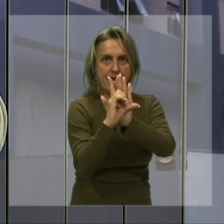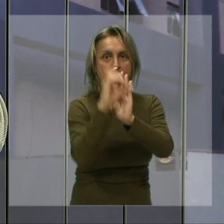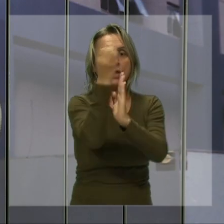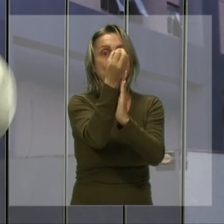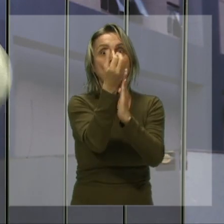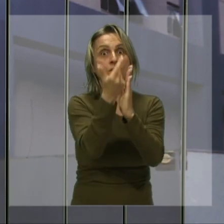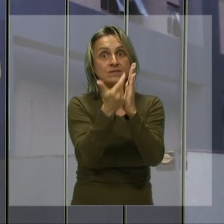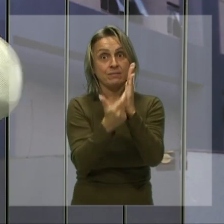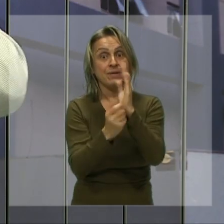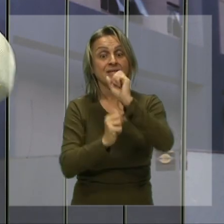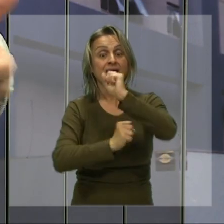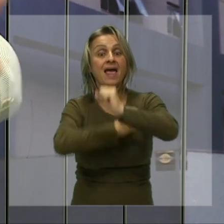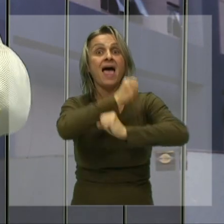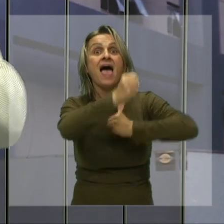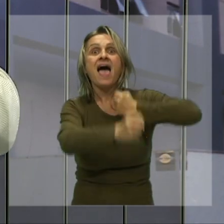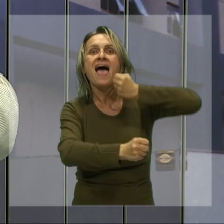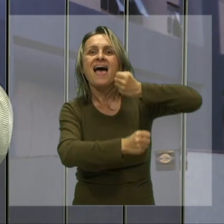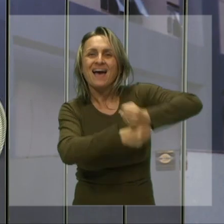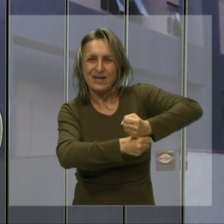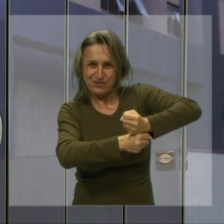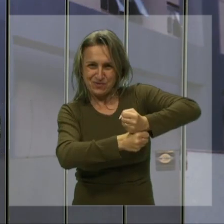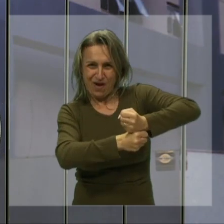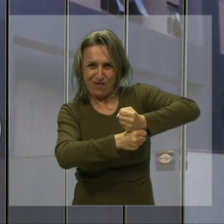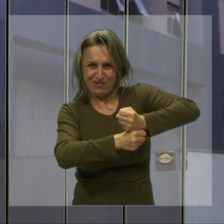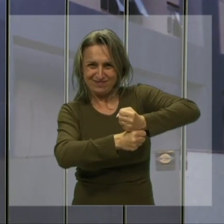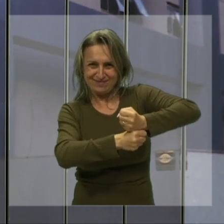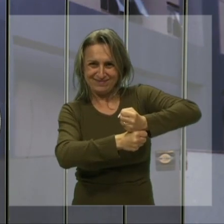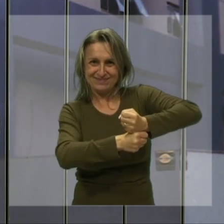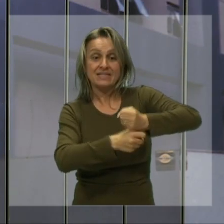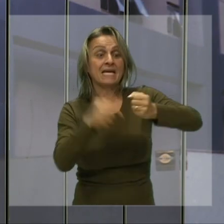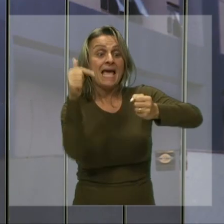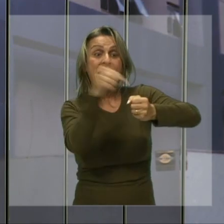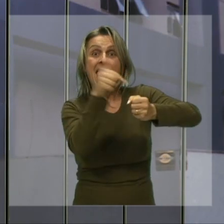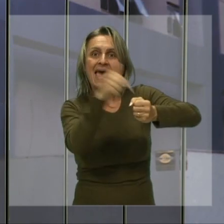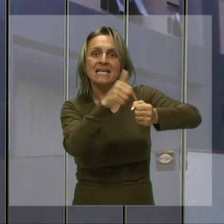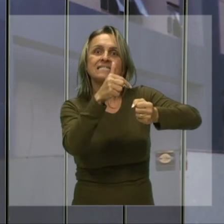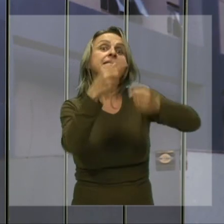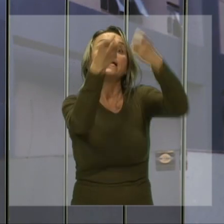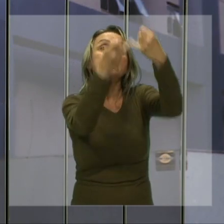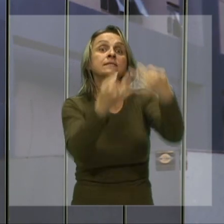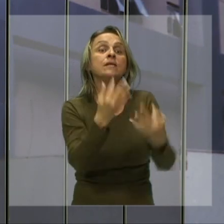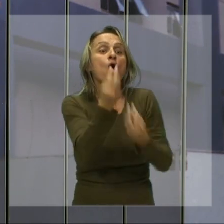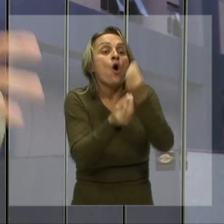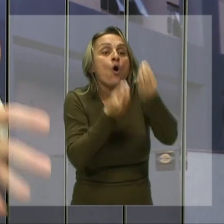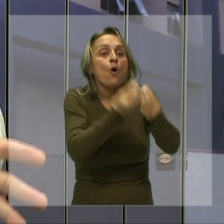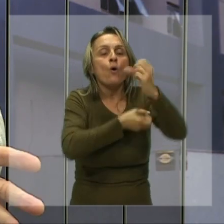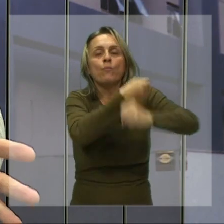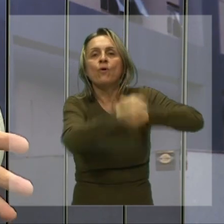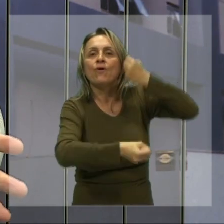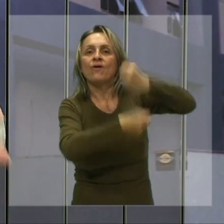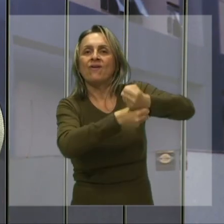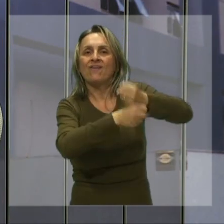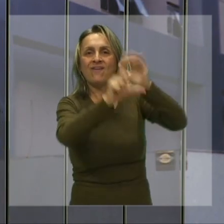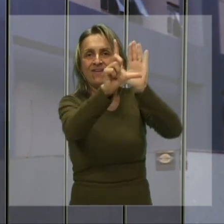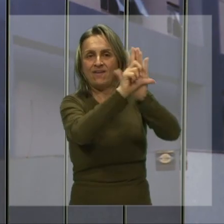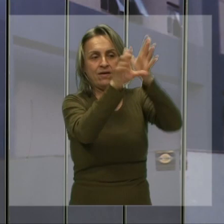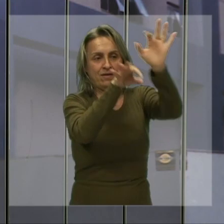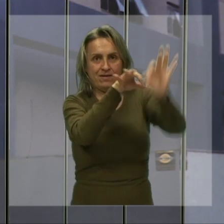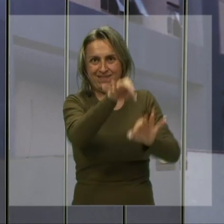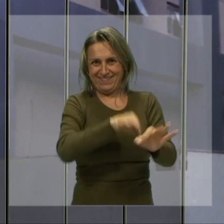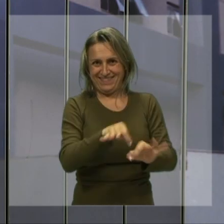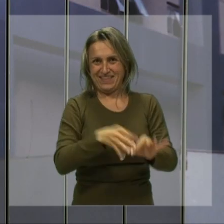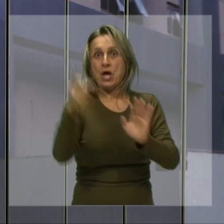Anual. Então, está dizendo como é que vai funcionar no ano que vem. Eu, por exemplo, apresentei já, o projeto recém entrou e eu já